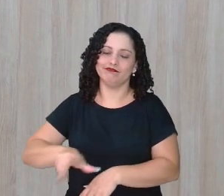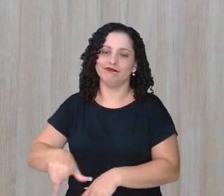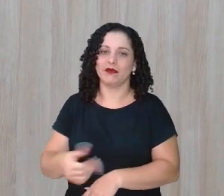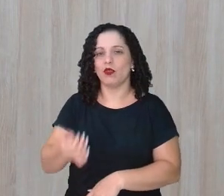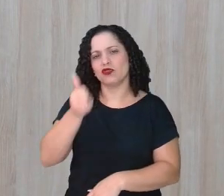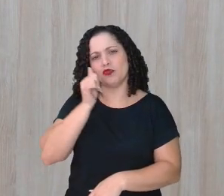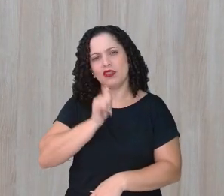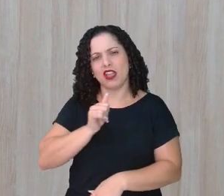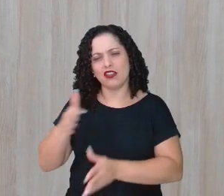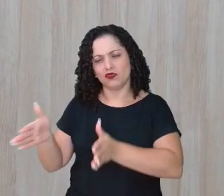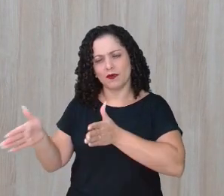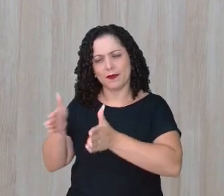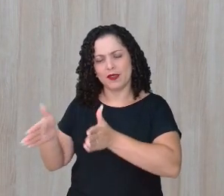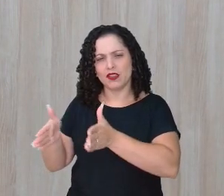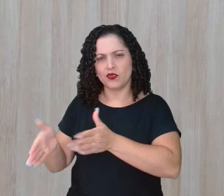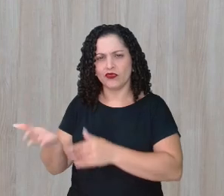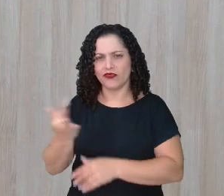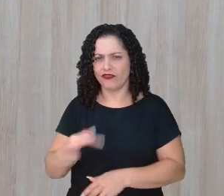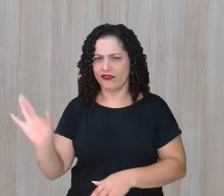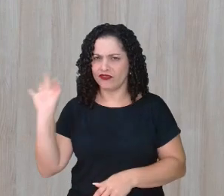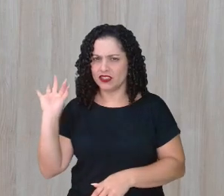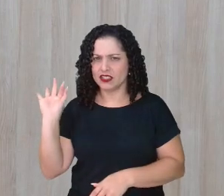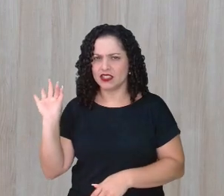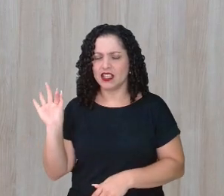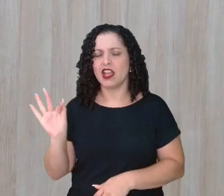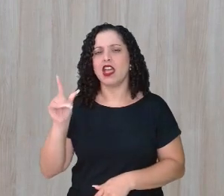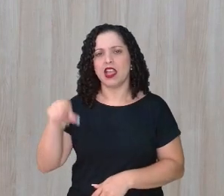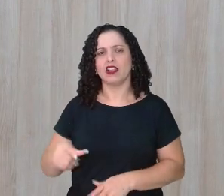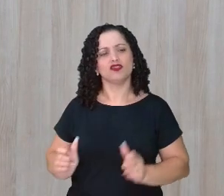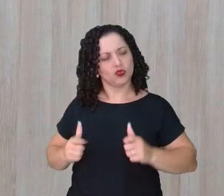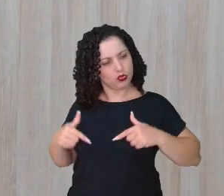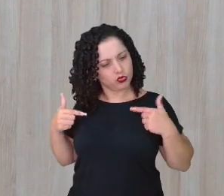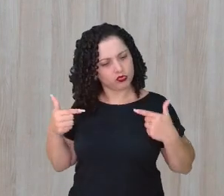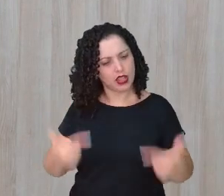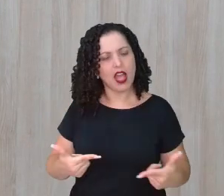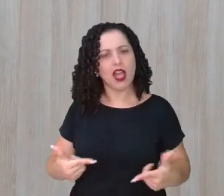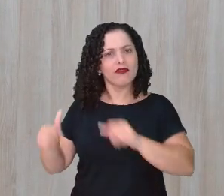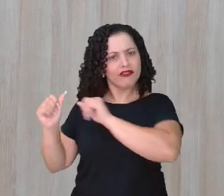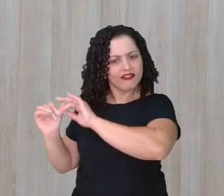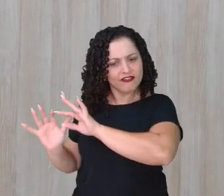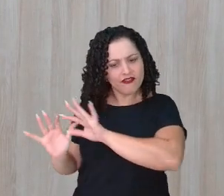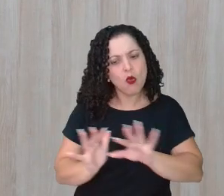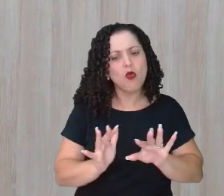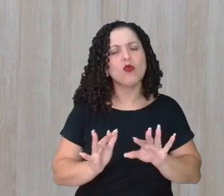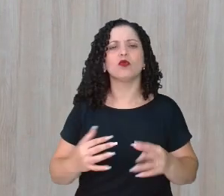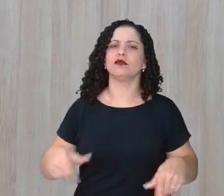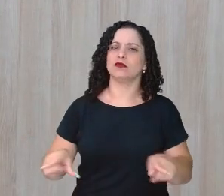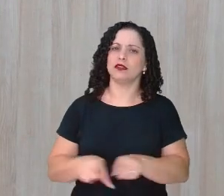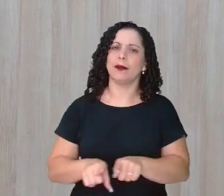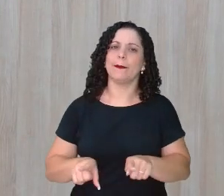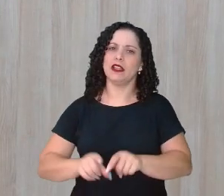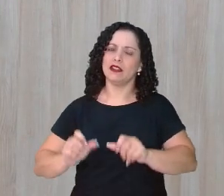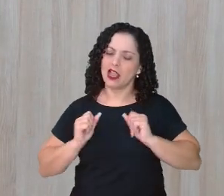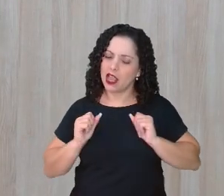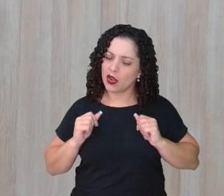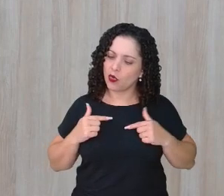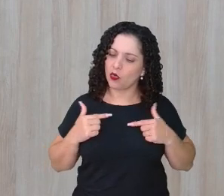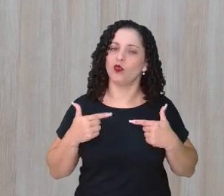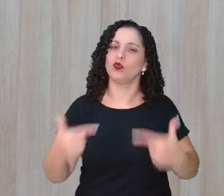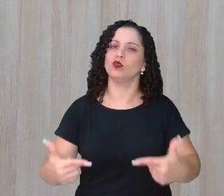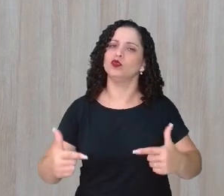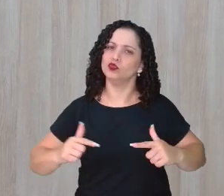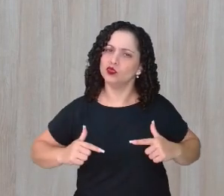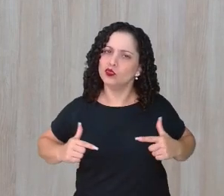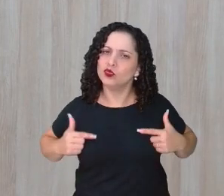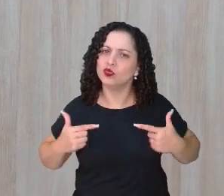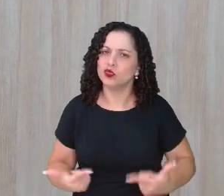viviam naquele momento da Revolução Francesa, elas foram para a luta também. Elas estavam ali na frente da luta, né? Elas